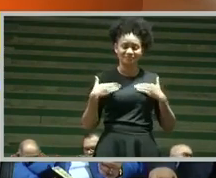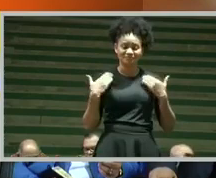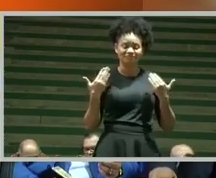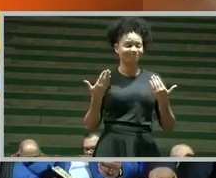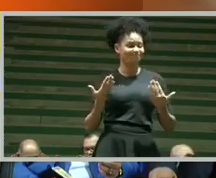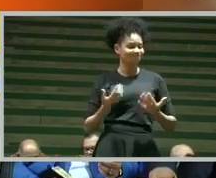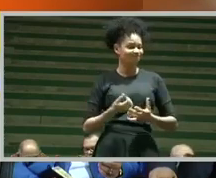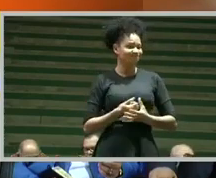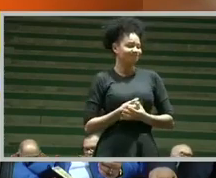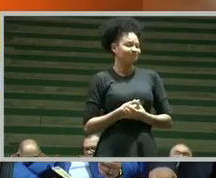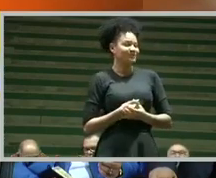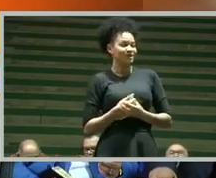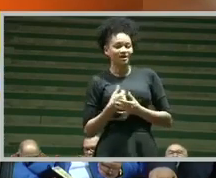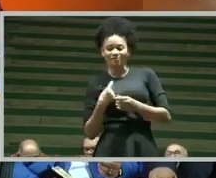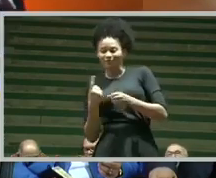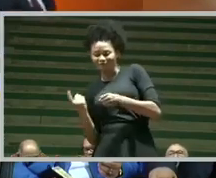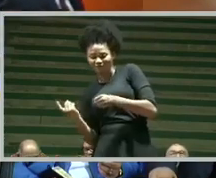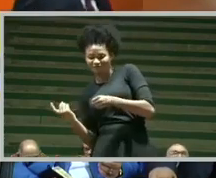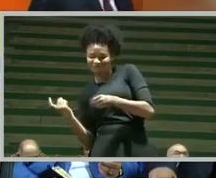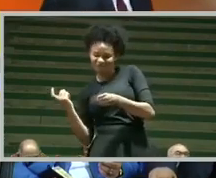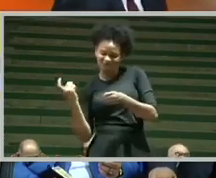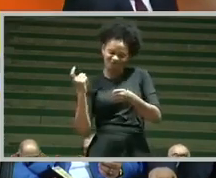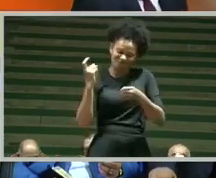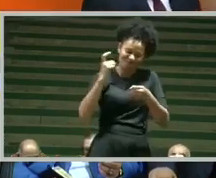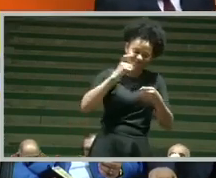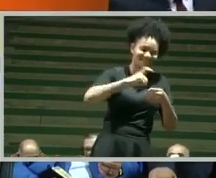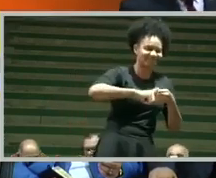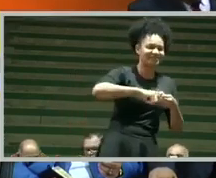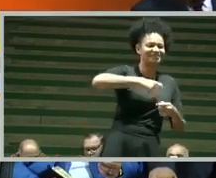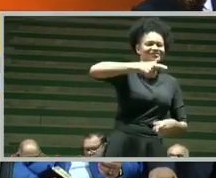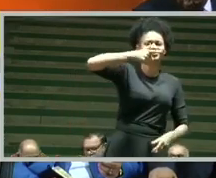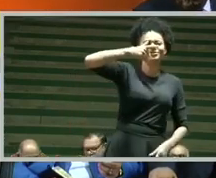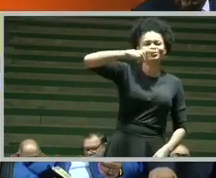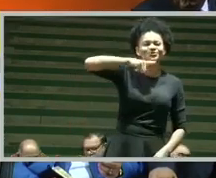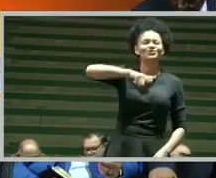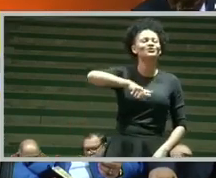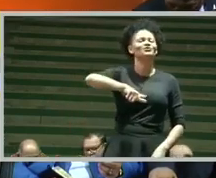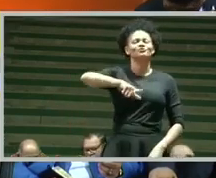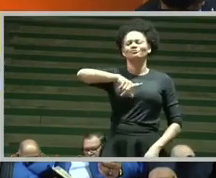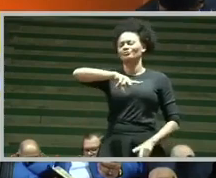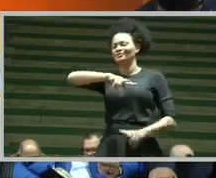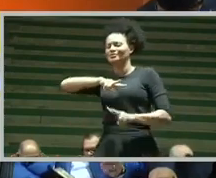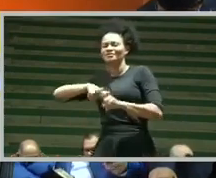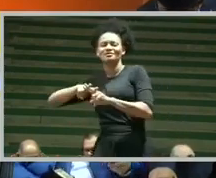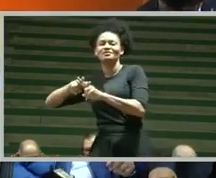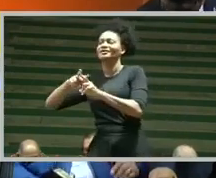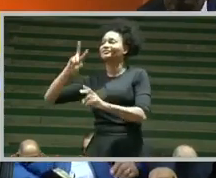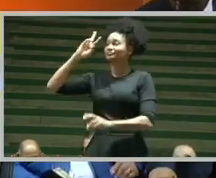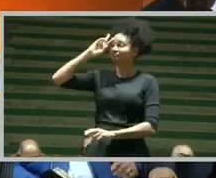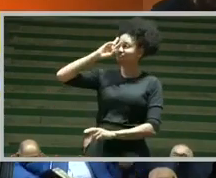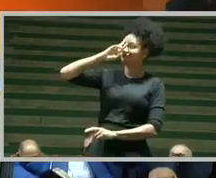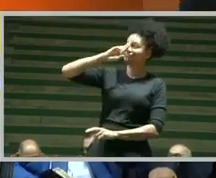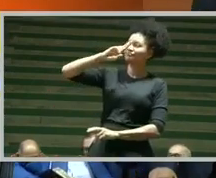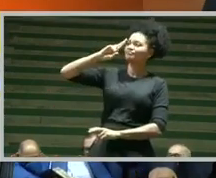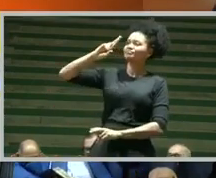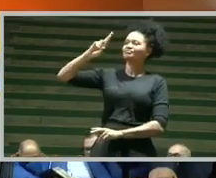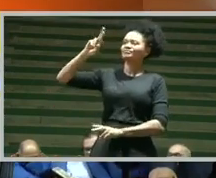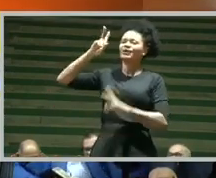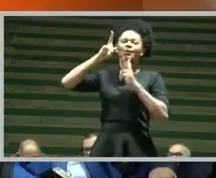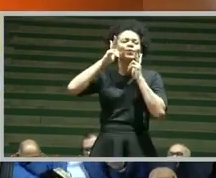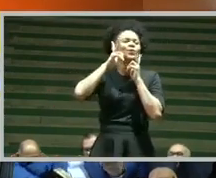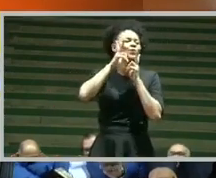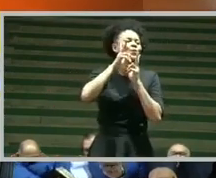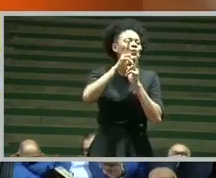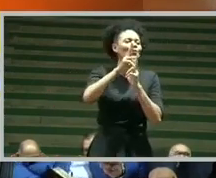Faze-nos regressar outra vez do cativeiro, Senhor, como as